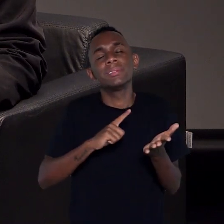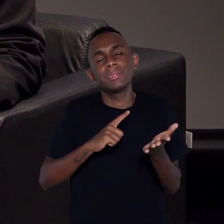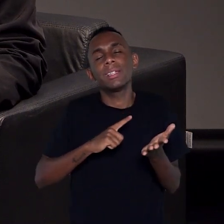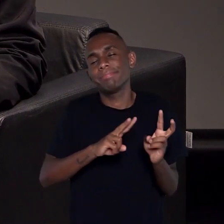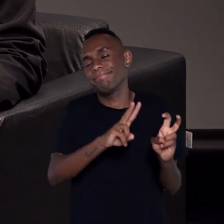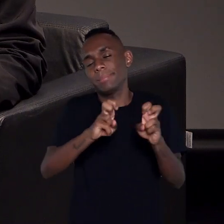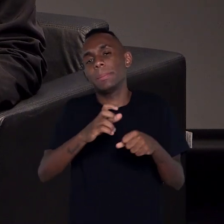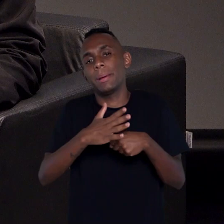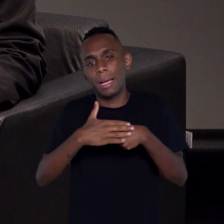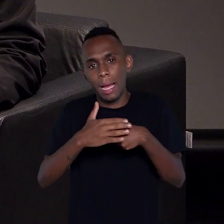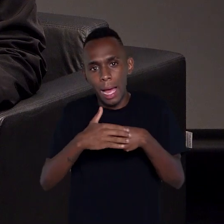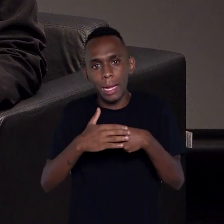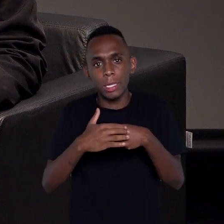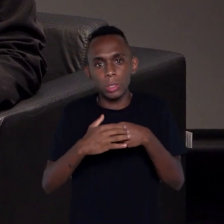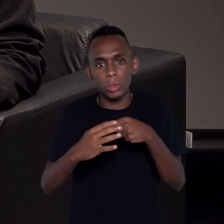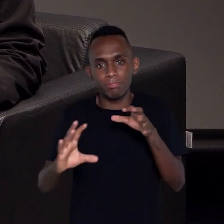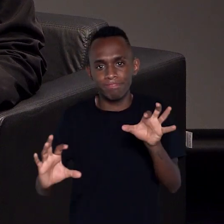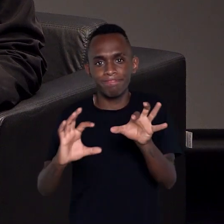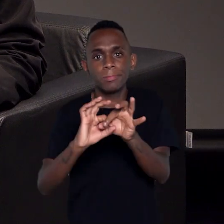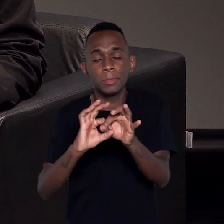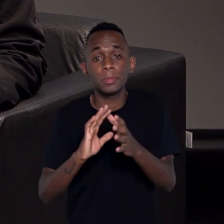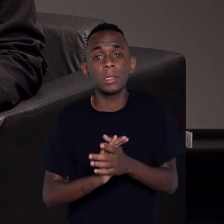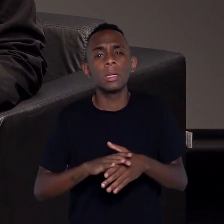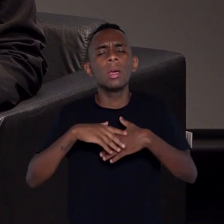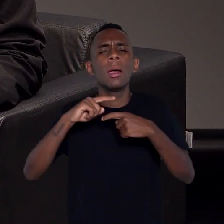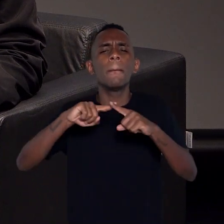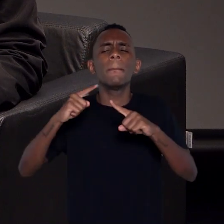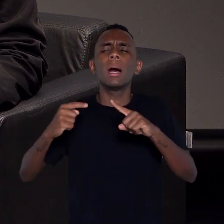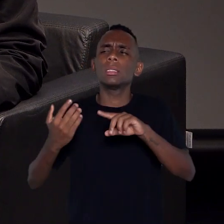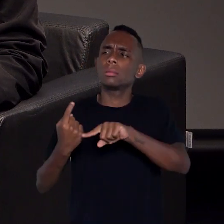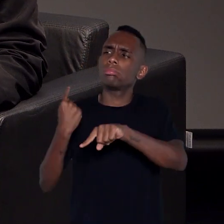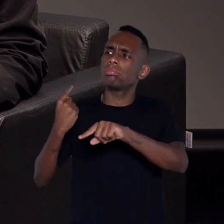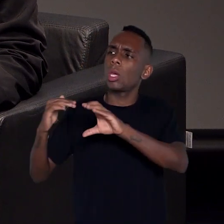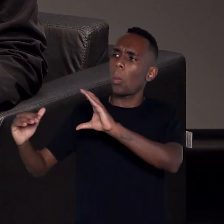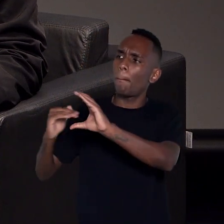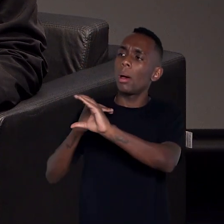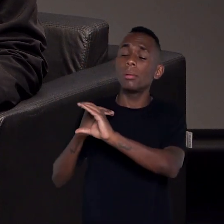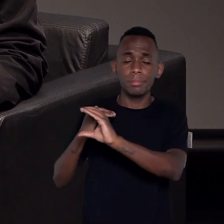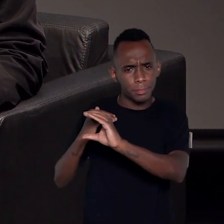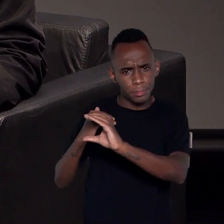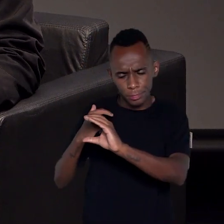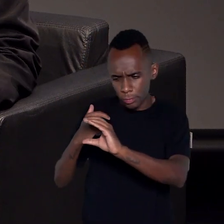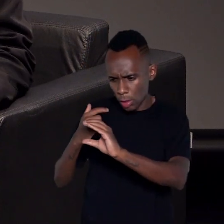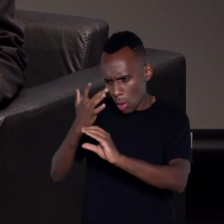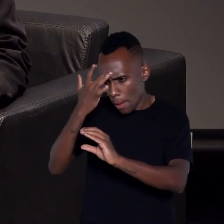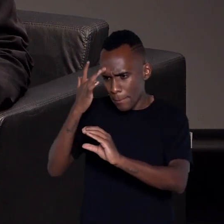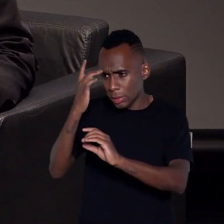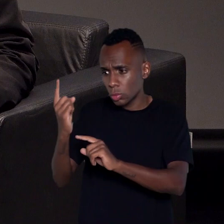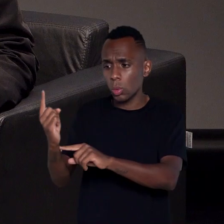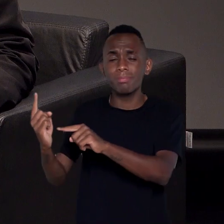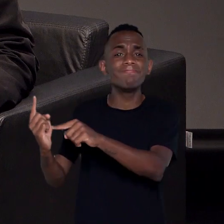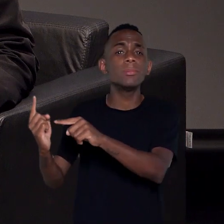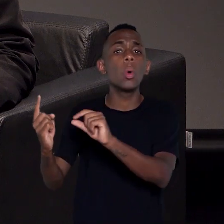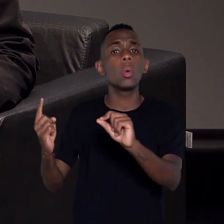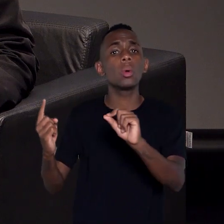com o leitor. Mas aí eu recebi uma mensagem há algum tempo de uma pessoa